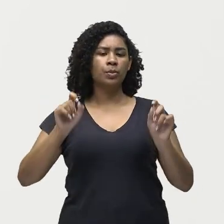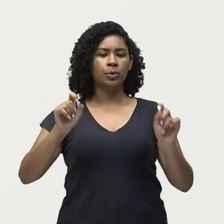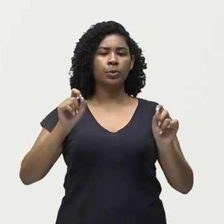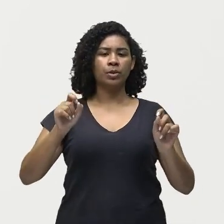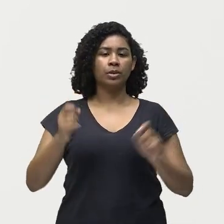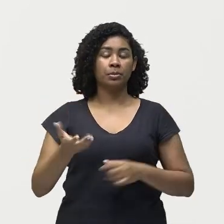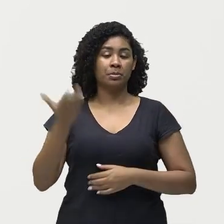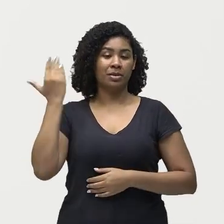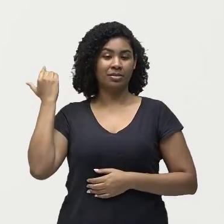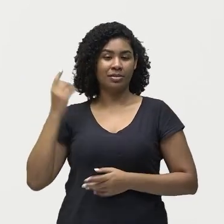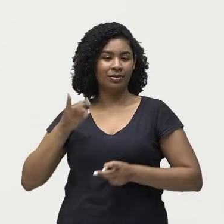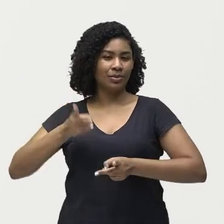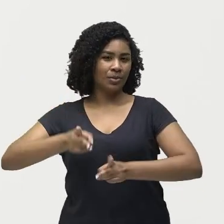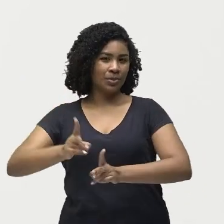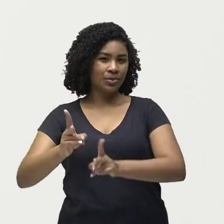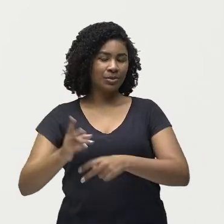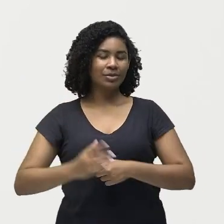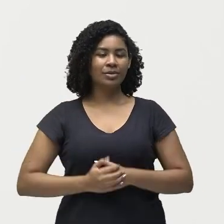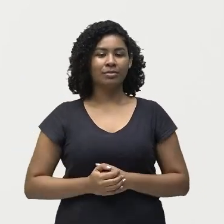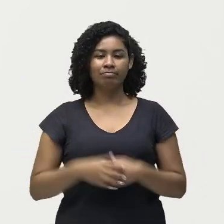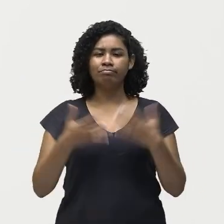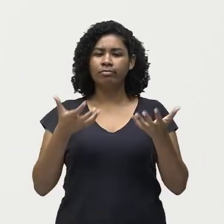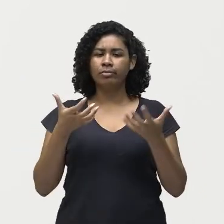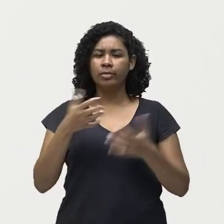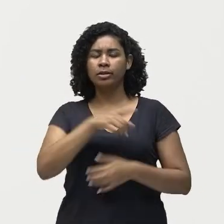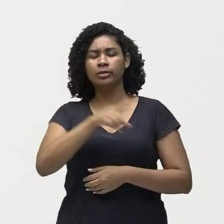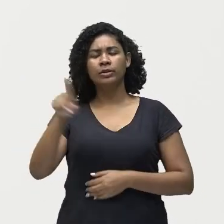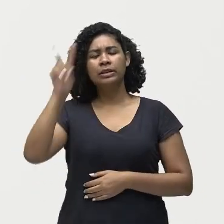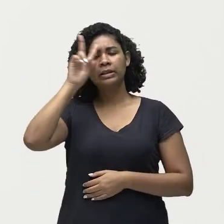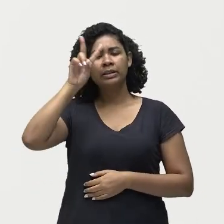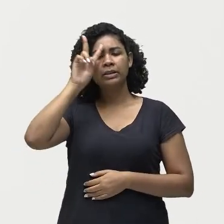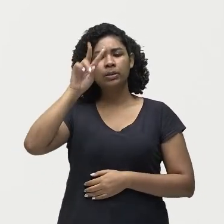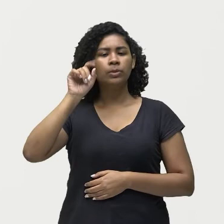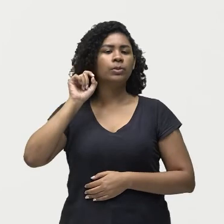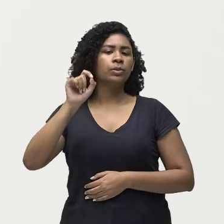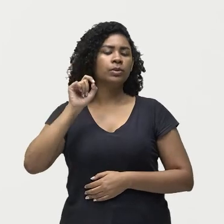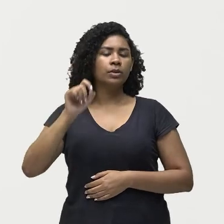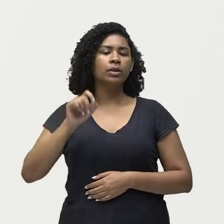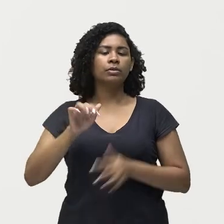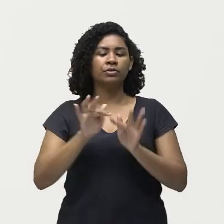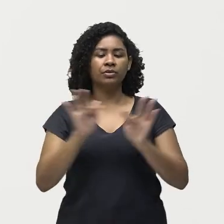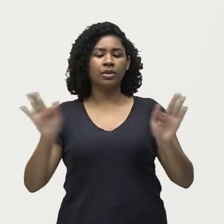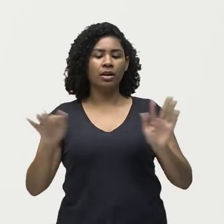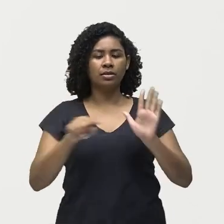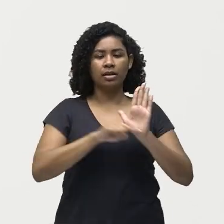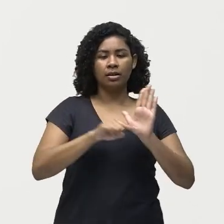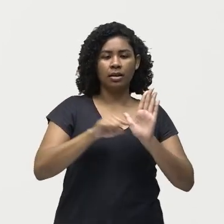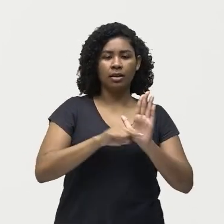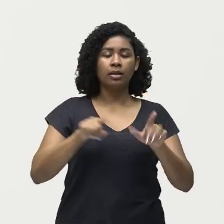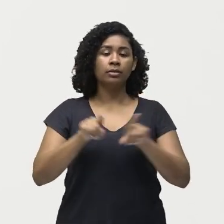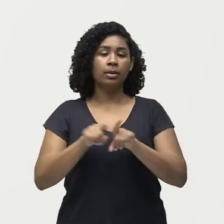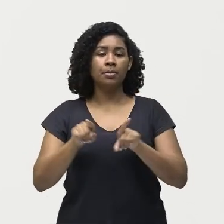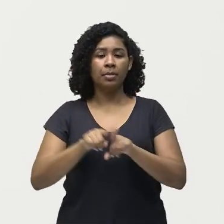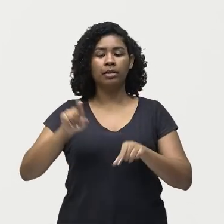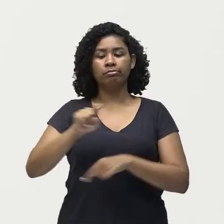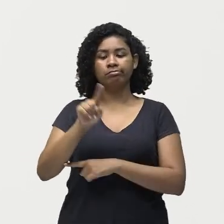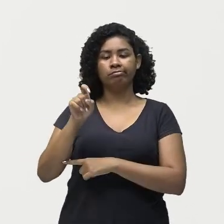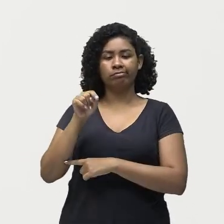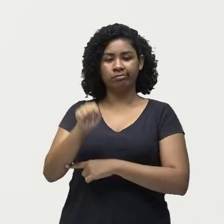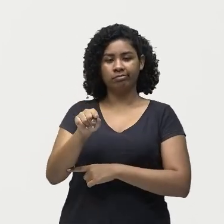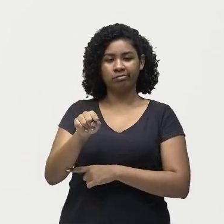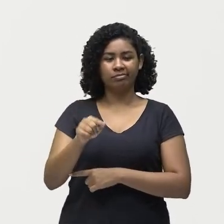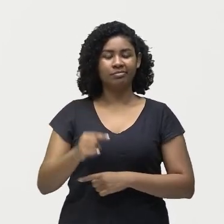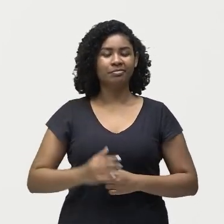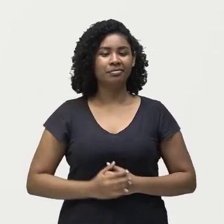continuous. Eu quero que a gente veja um pouquinho mais agora sobre a forma negativa e interrogativa deles, tá? Então, acompanha aqui